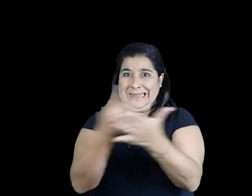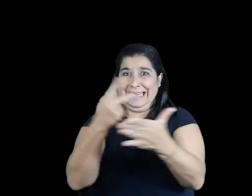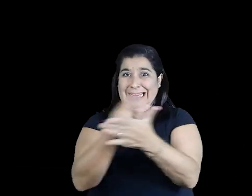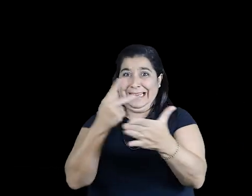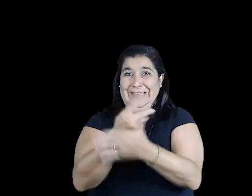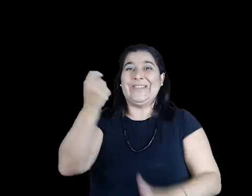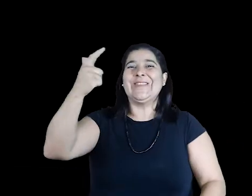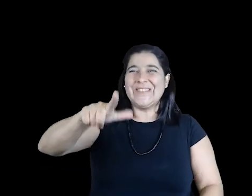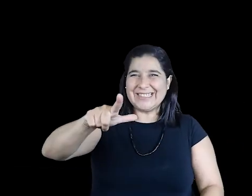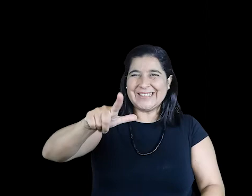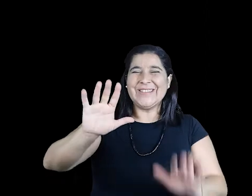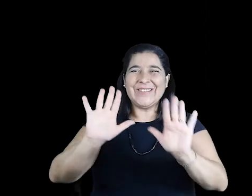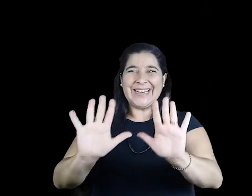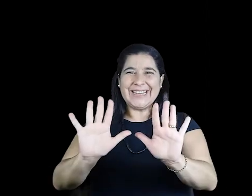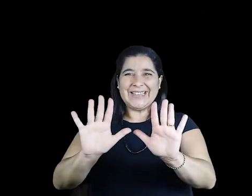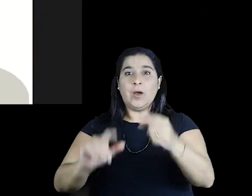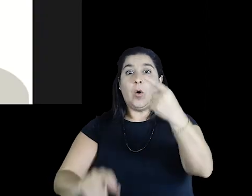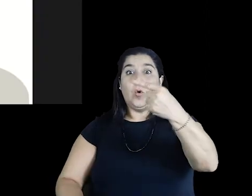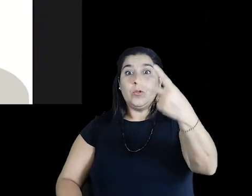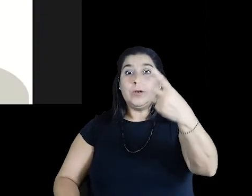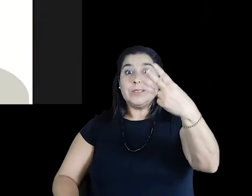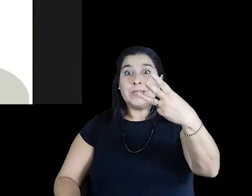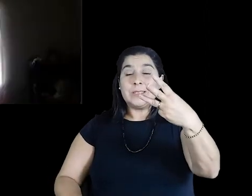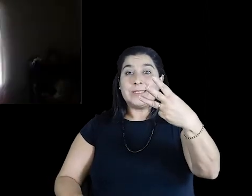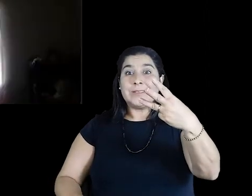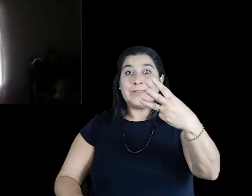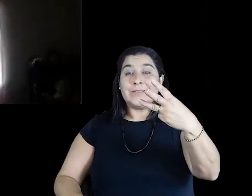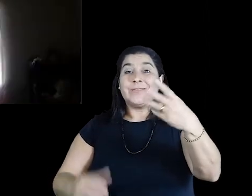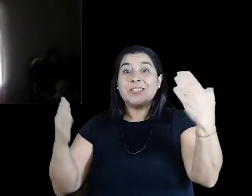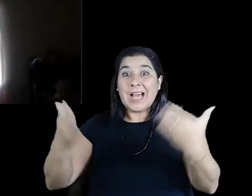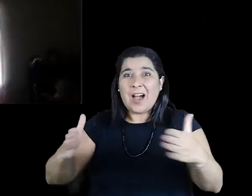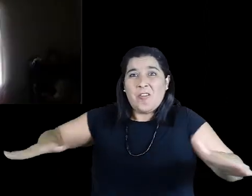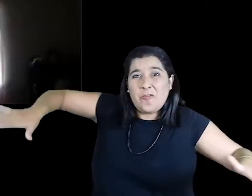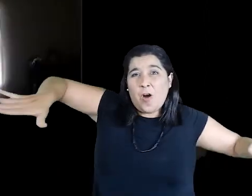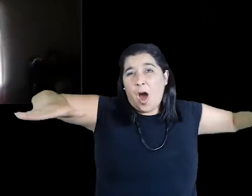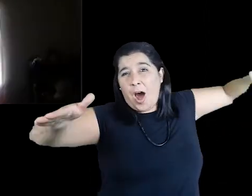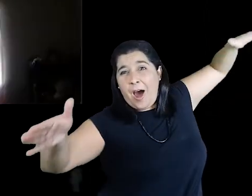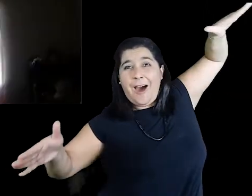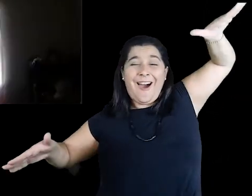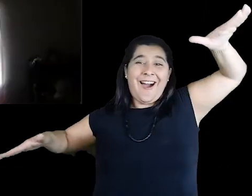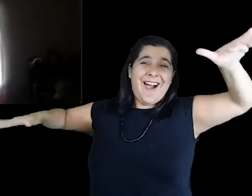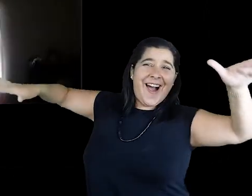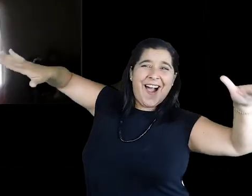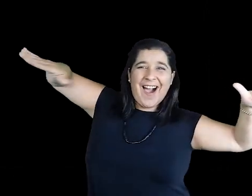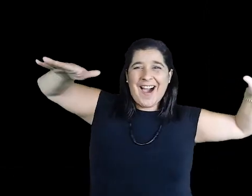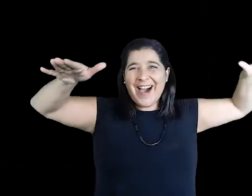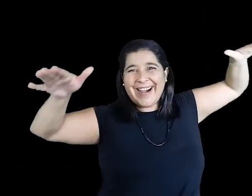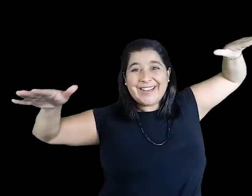Falhou, vou de novo! Pode clim, clim, clim! 1, 2, 3, 4! Voem!